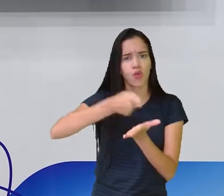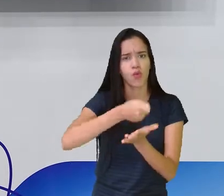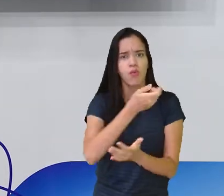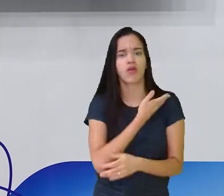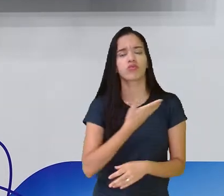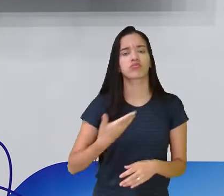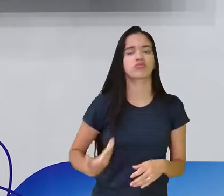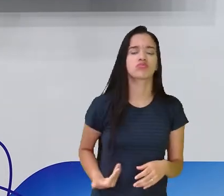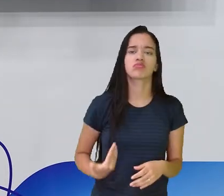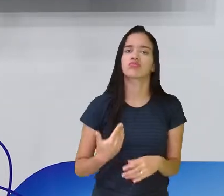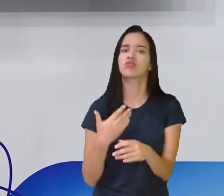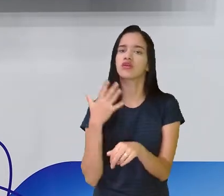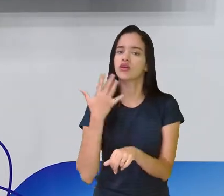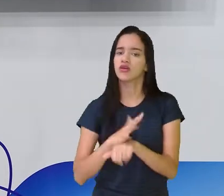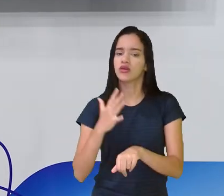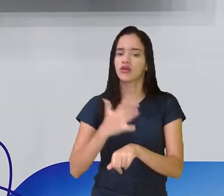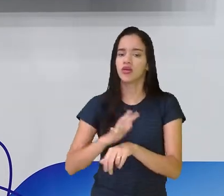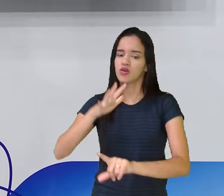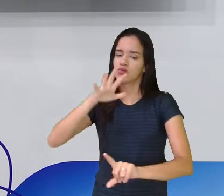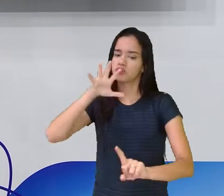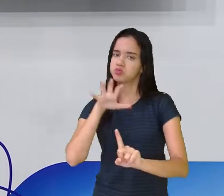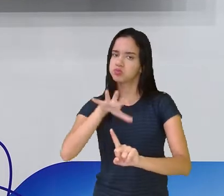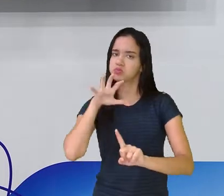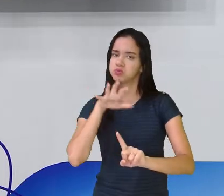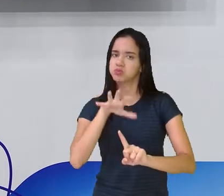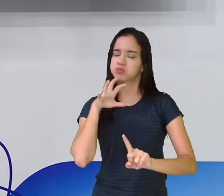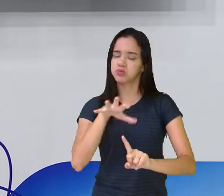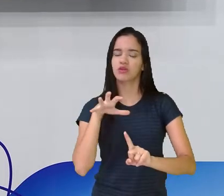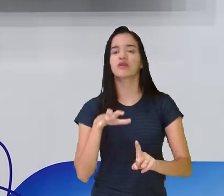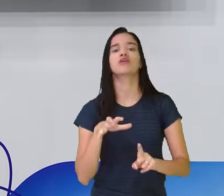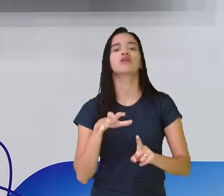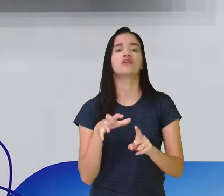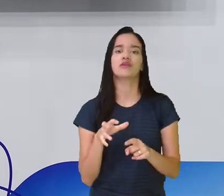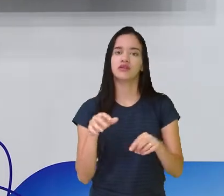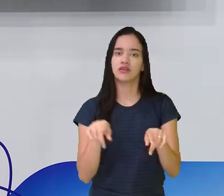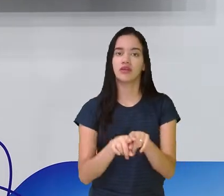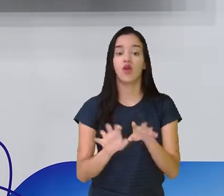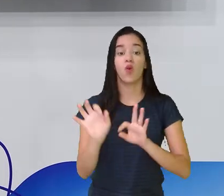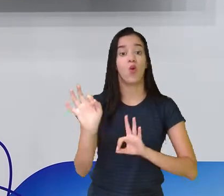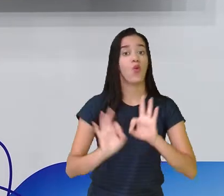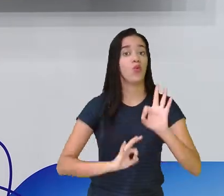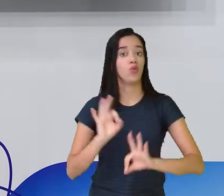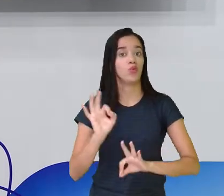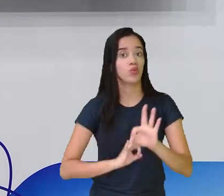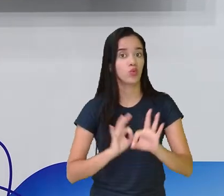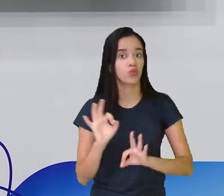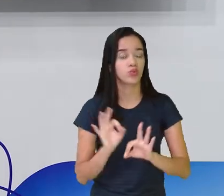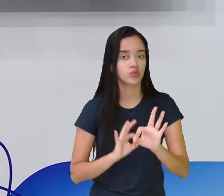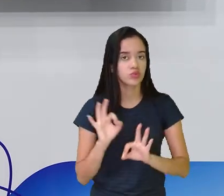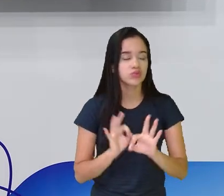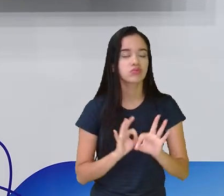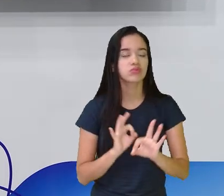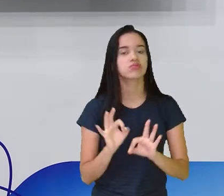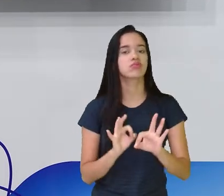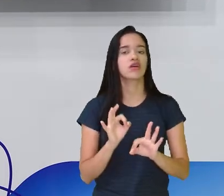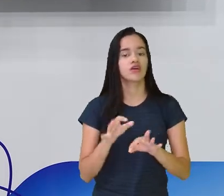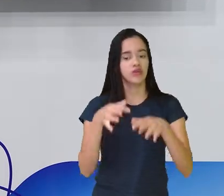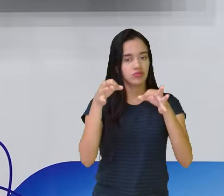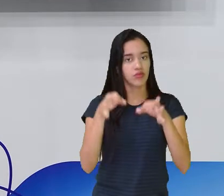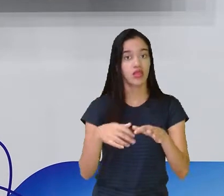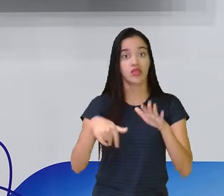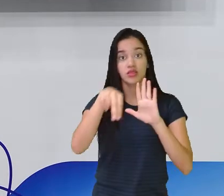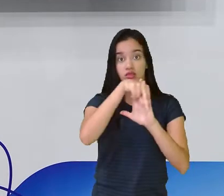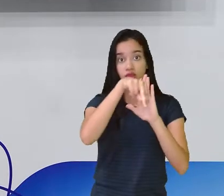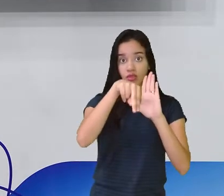público para que ele faça pressão para as indústrias, para que eles sim se organizem e fiquem de acordo com as